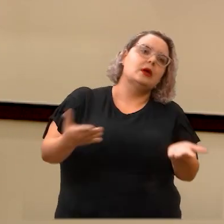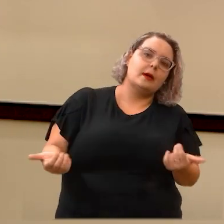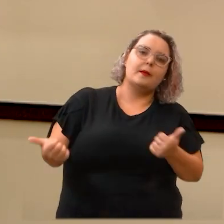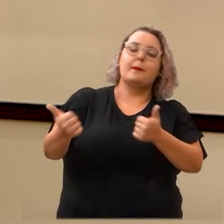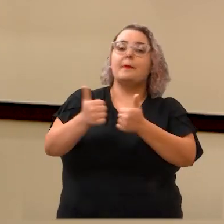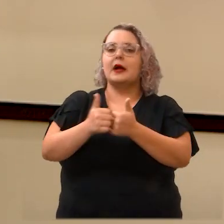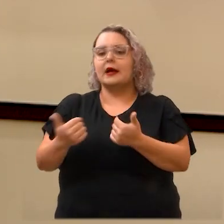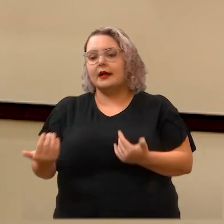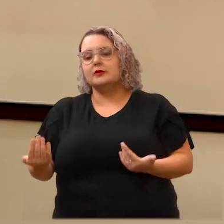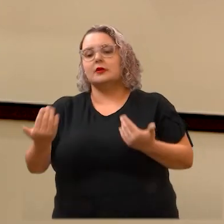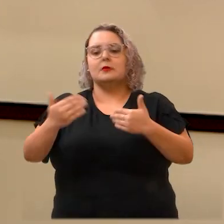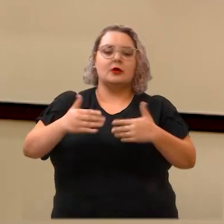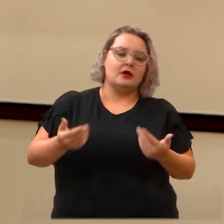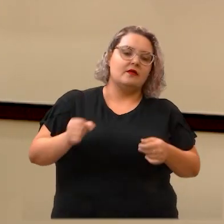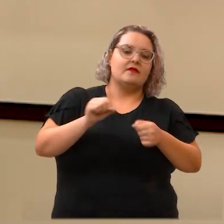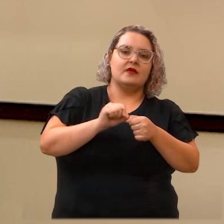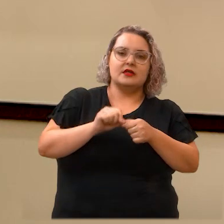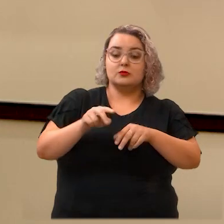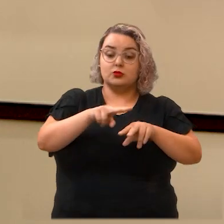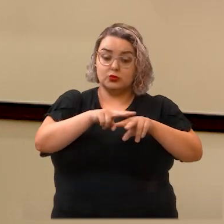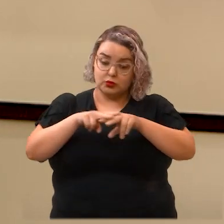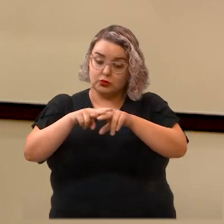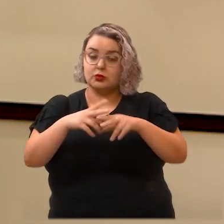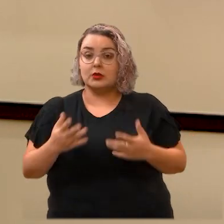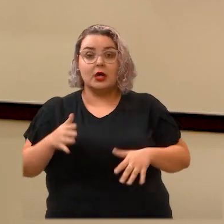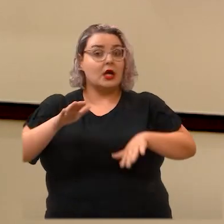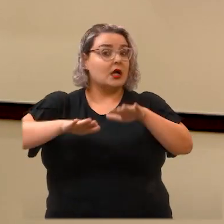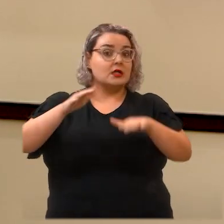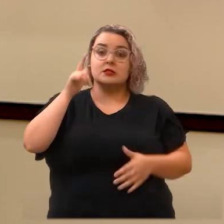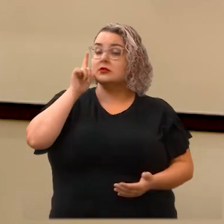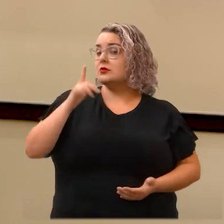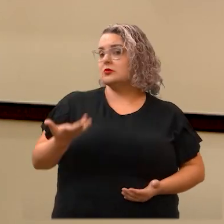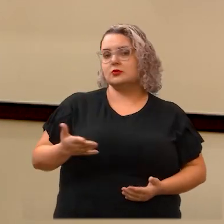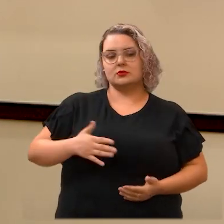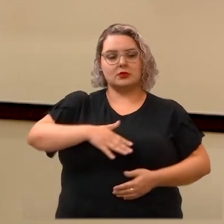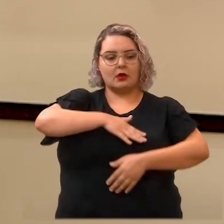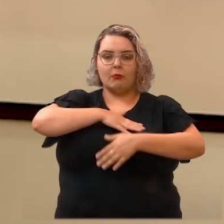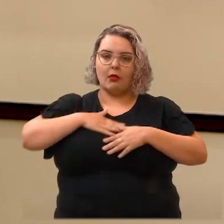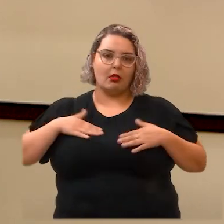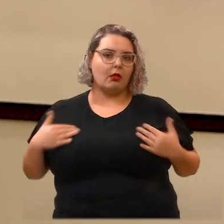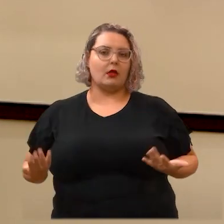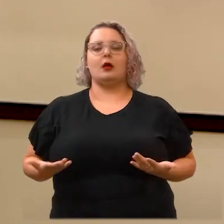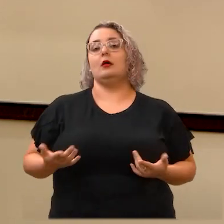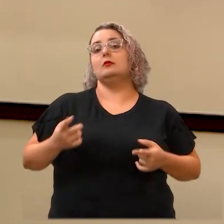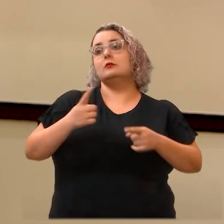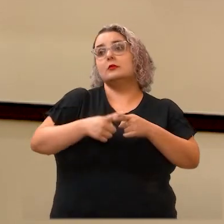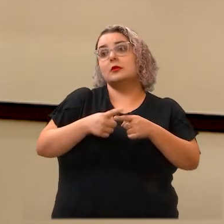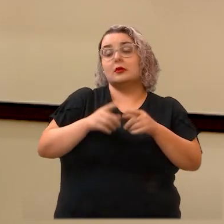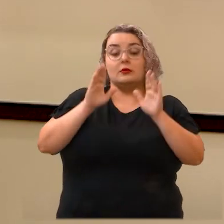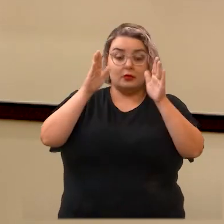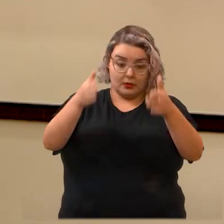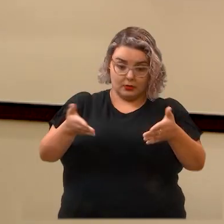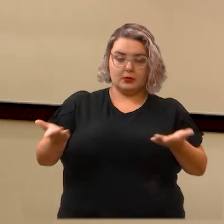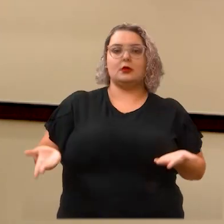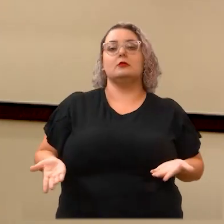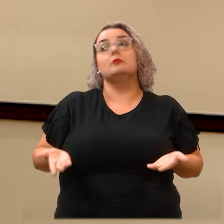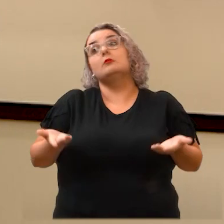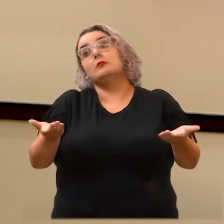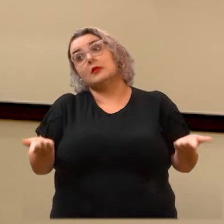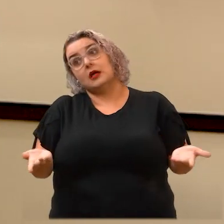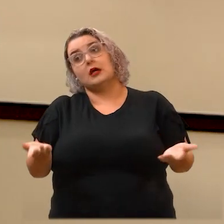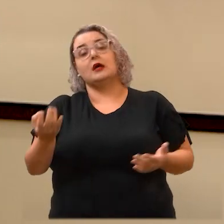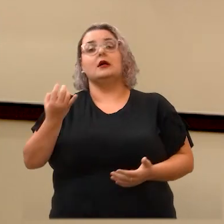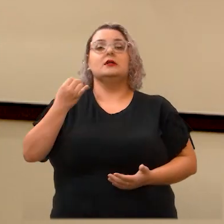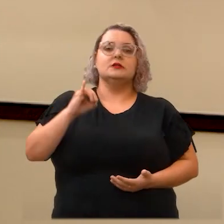a próxima prova Você tá só fazendo revisões talvez você nem consiga relaxar porque você tá ali focado